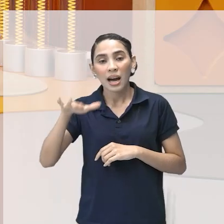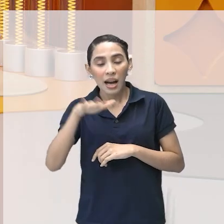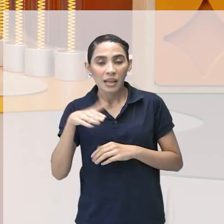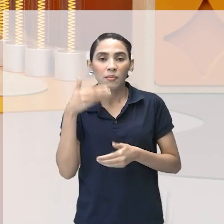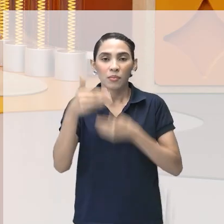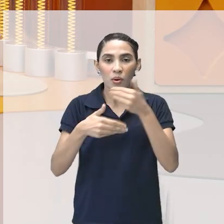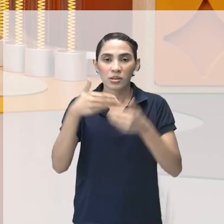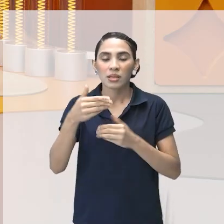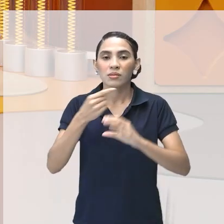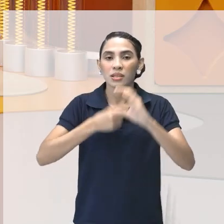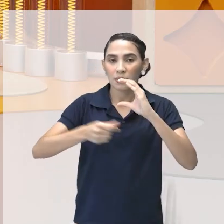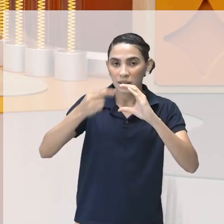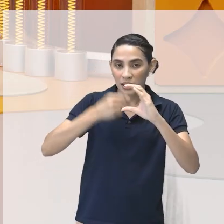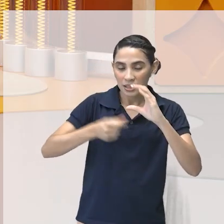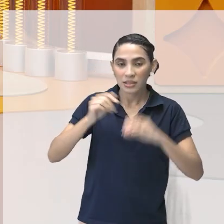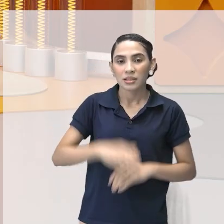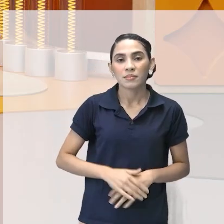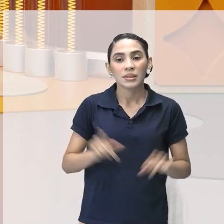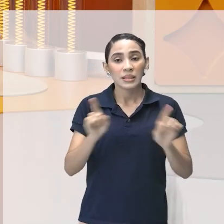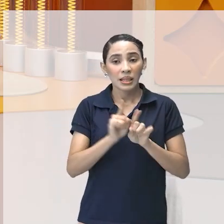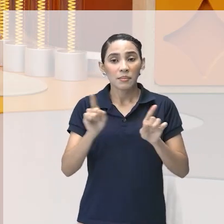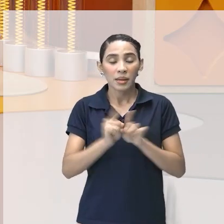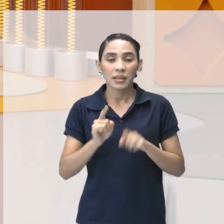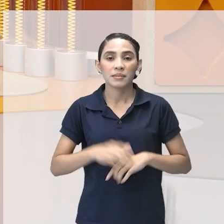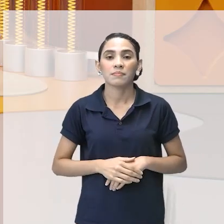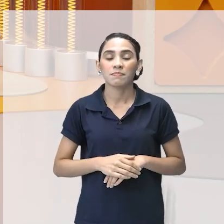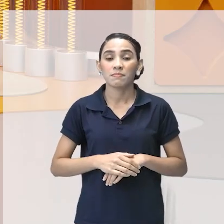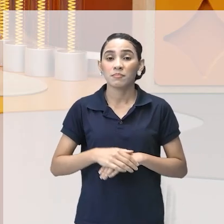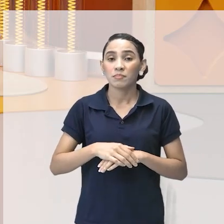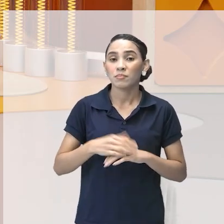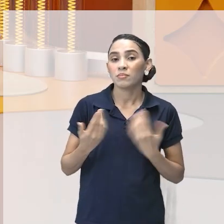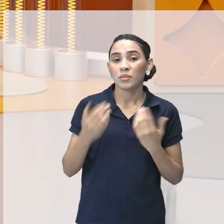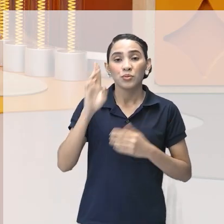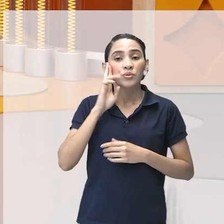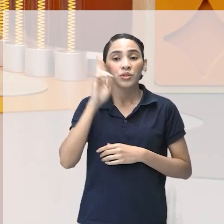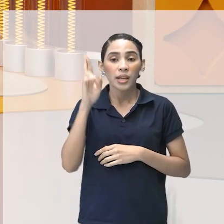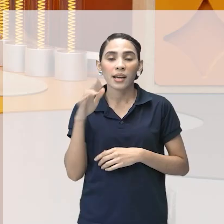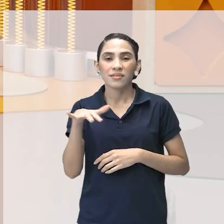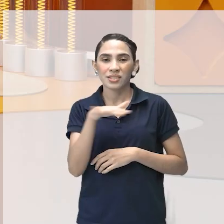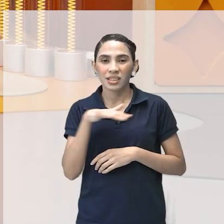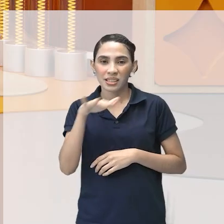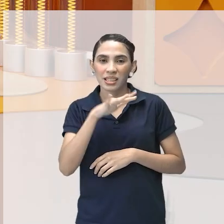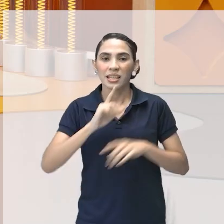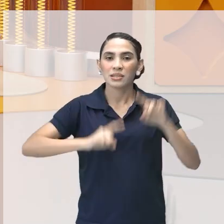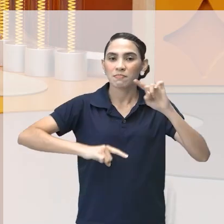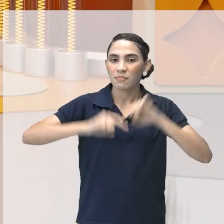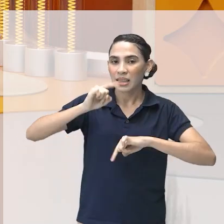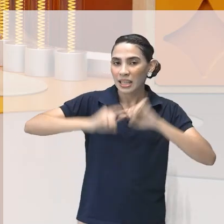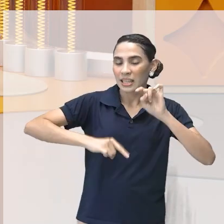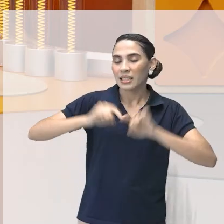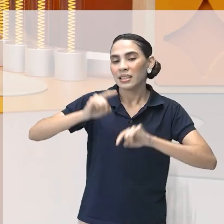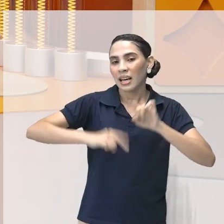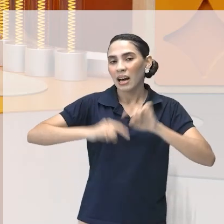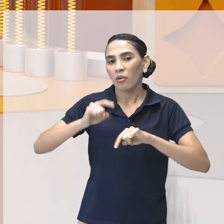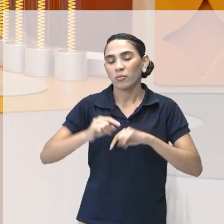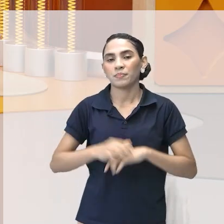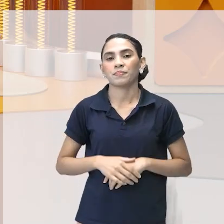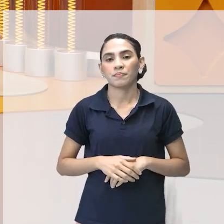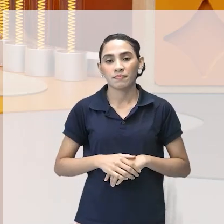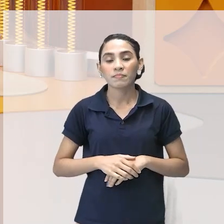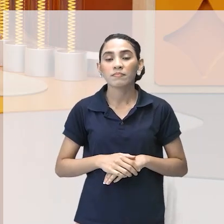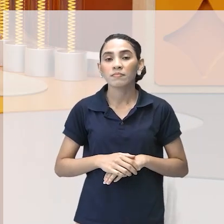esse processo capitalista, e também os proprietários desses recursos, eles acabam,